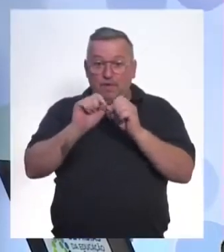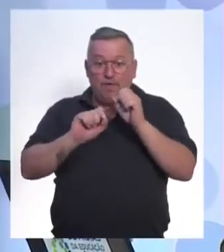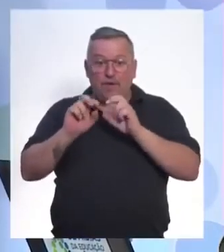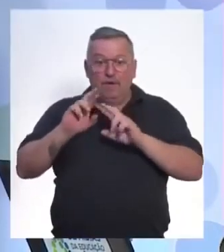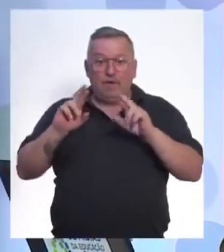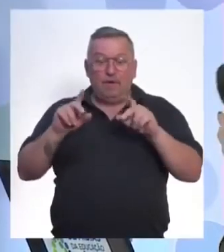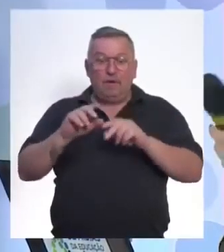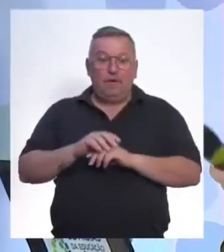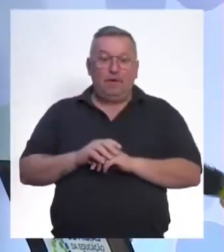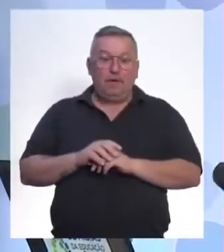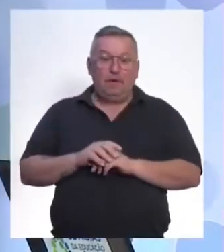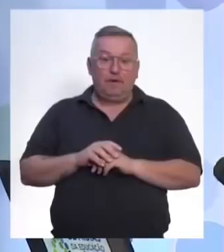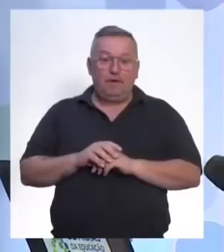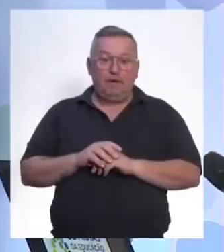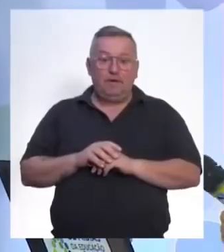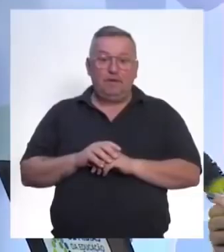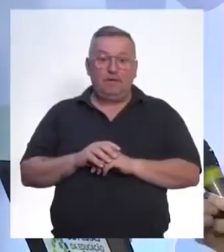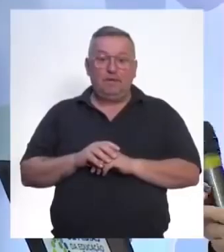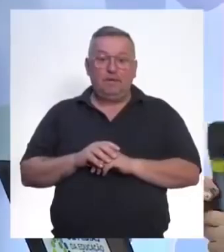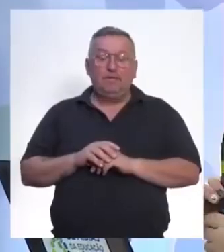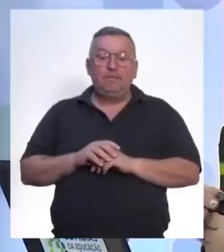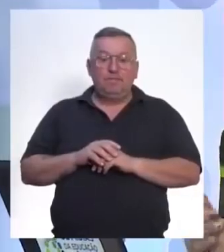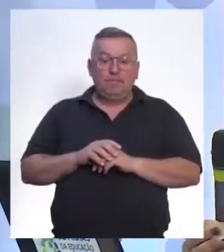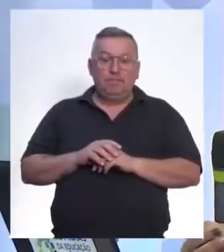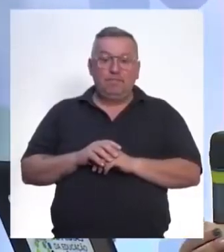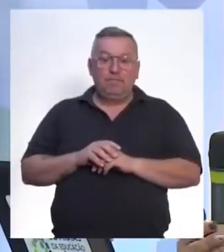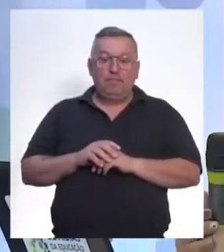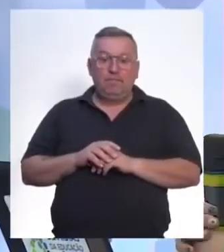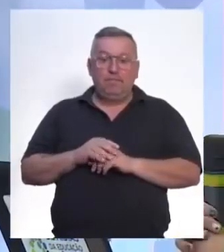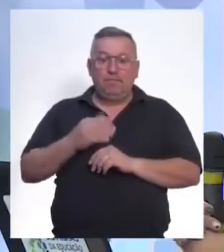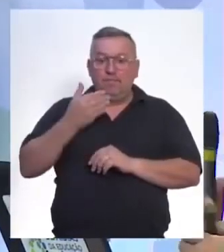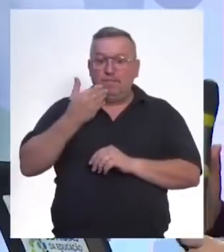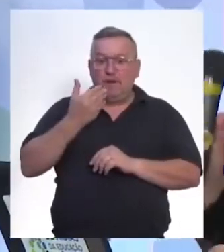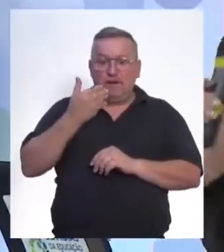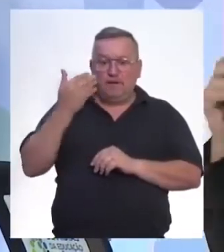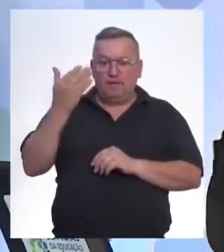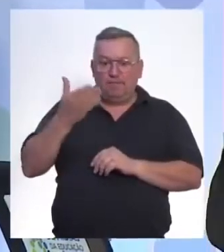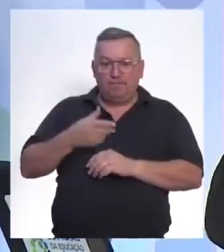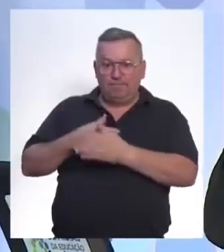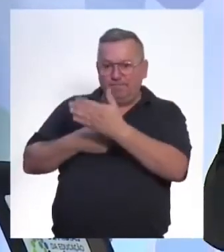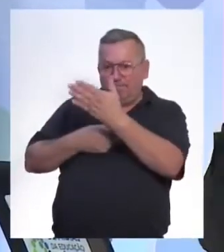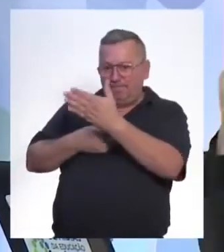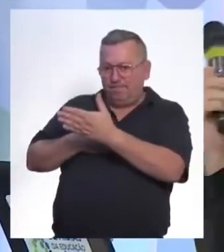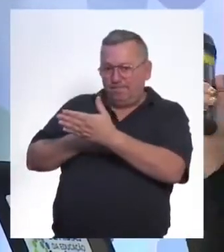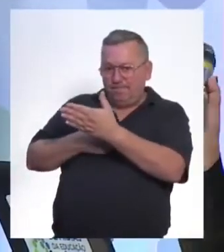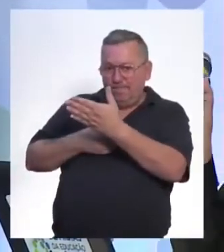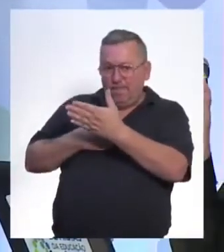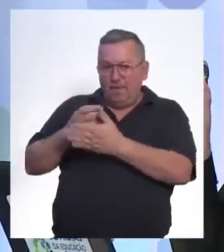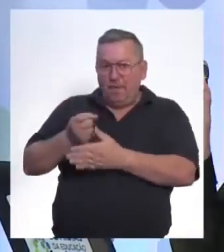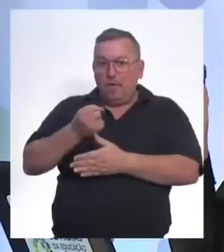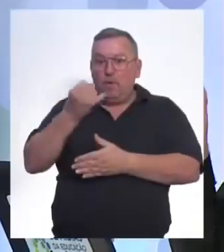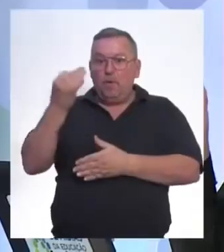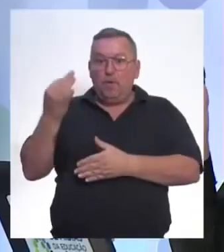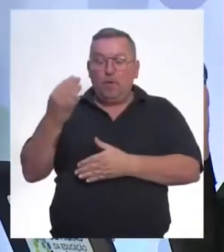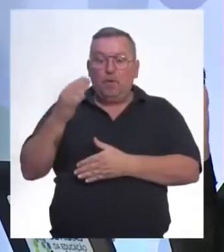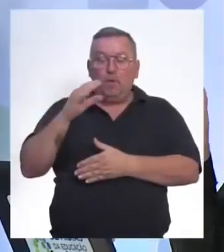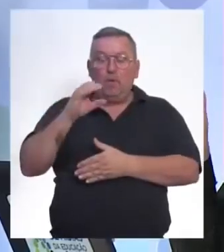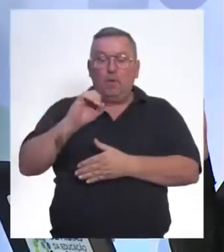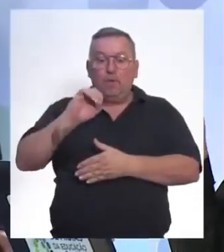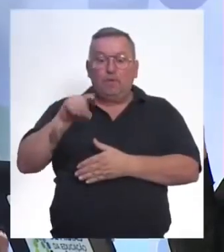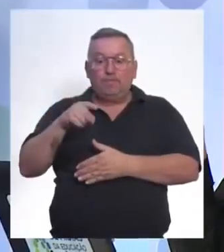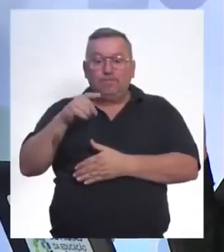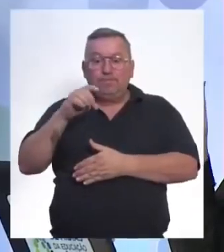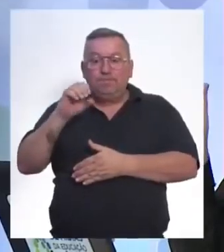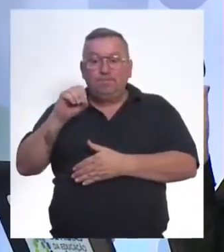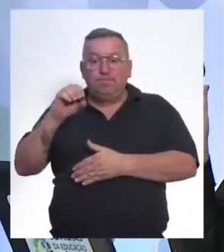diferença. Baixei o primeiro que eu não usei, o segundo e o terceiro. Tudo bem? Ó, quantas casas decimais eu tenho aqui?